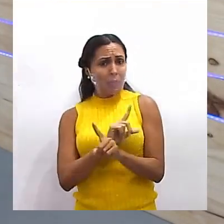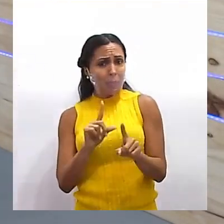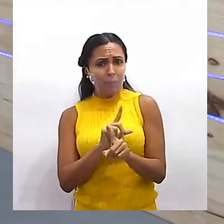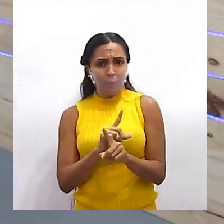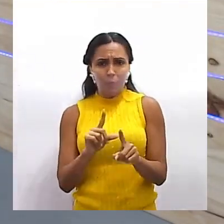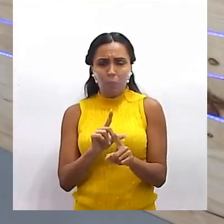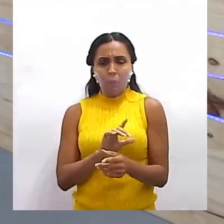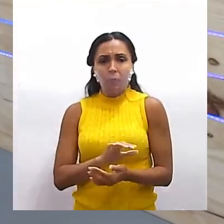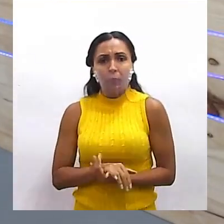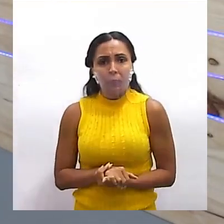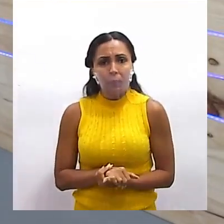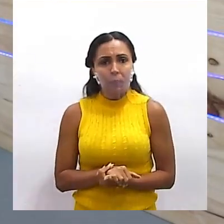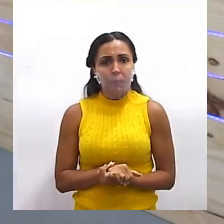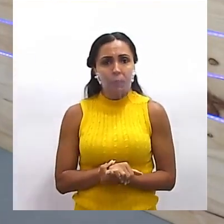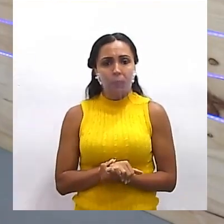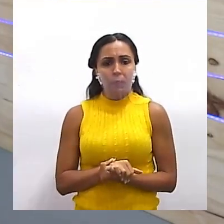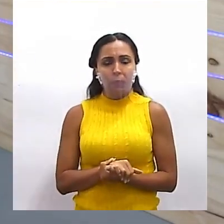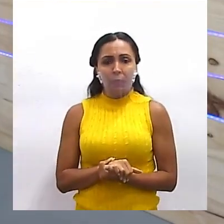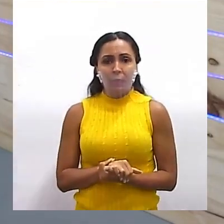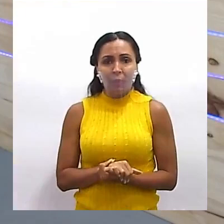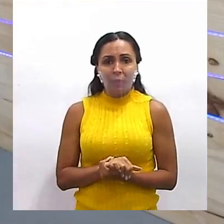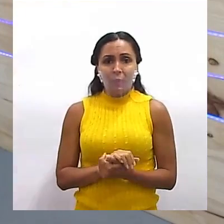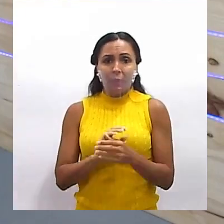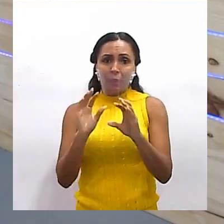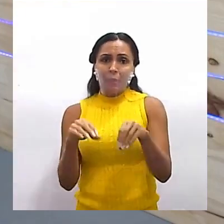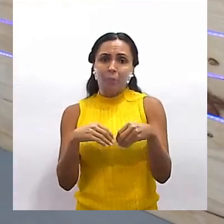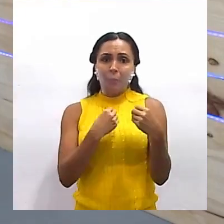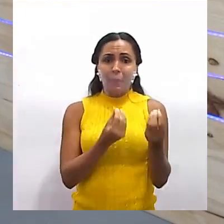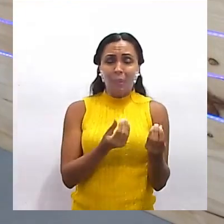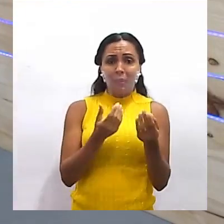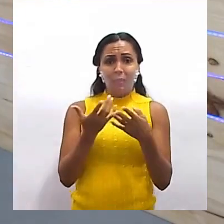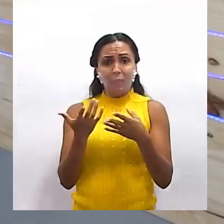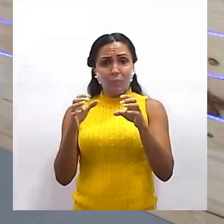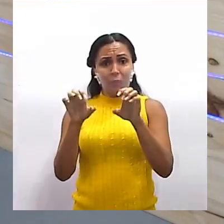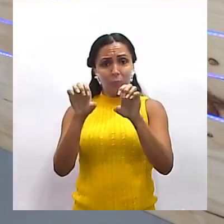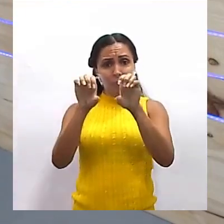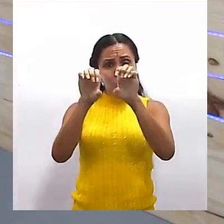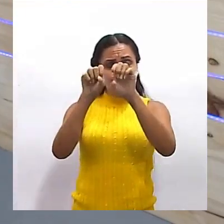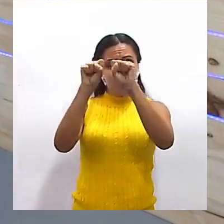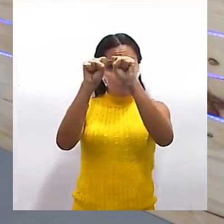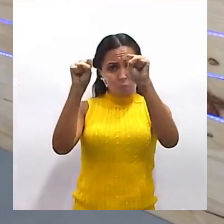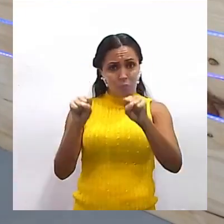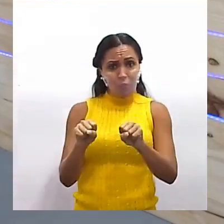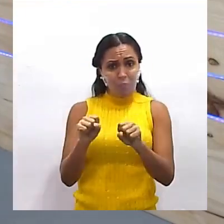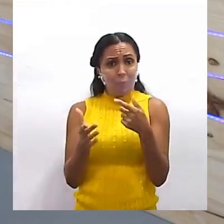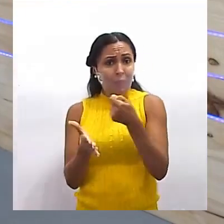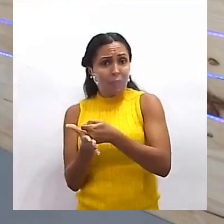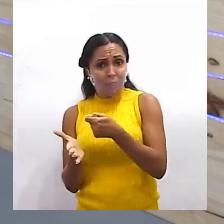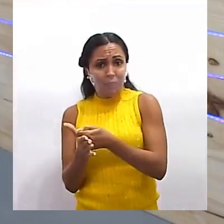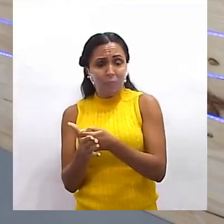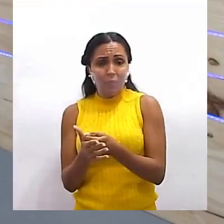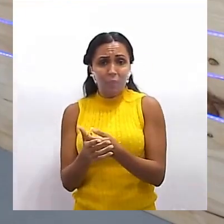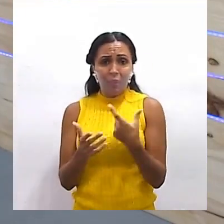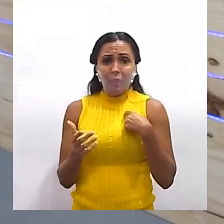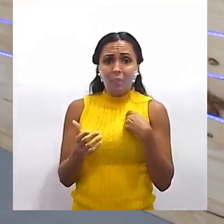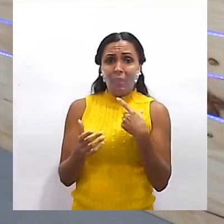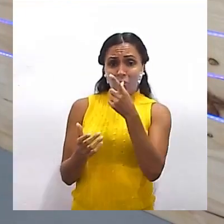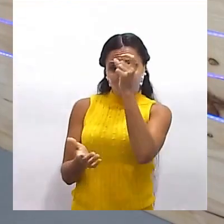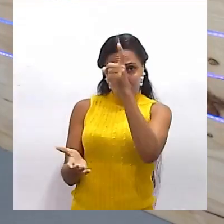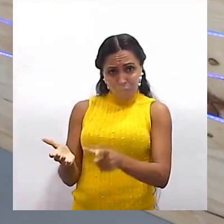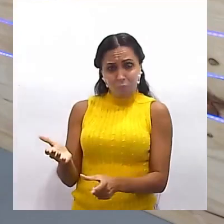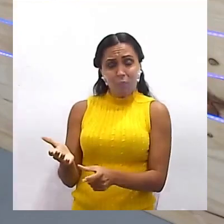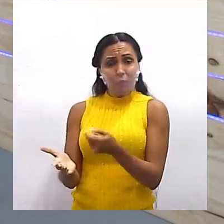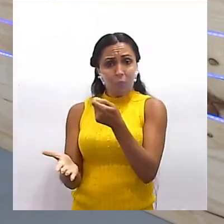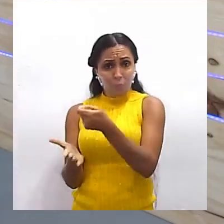nenhuma de uma maneira que passe do padrão que ela exige. Então, cabe a gente também como cliente, também às vezes, ser